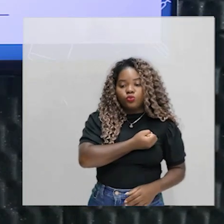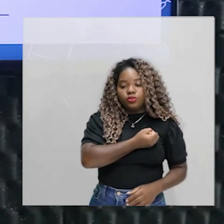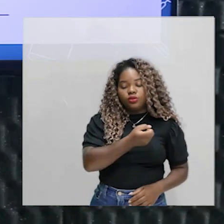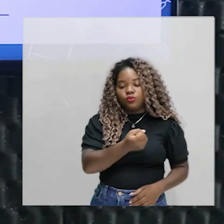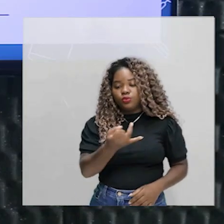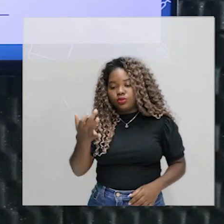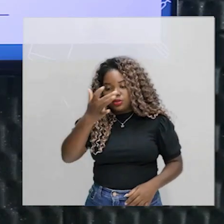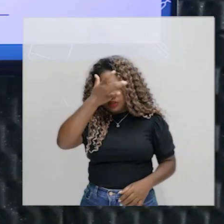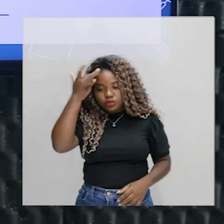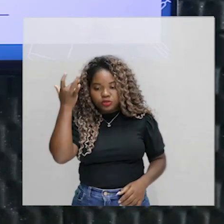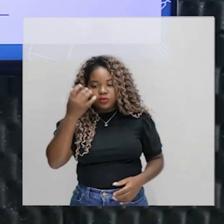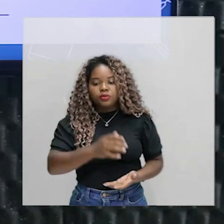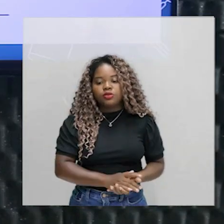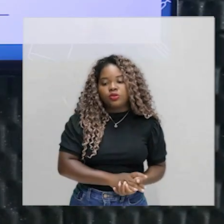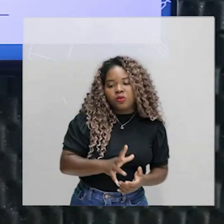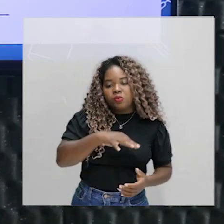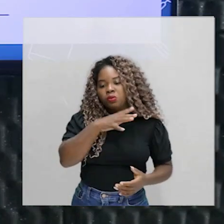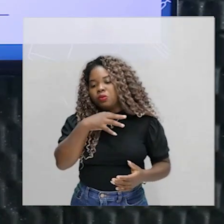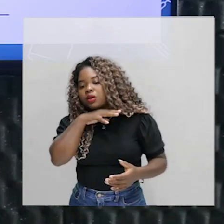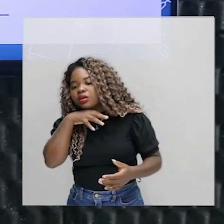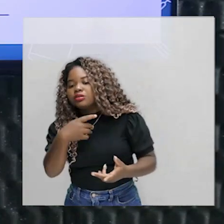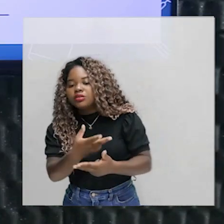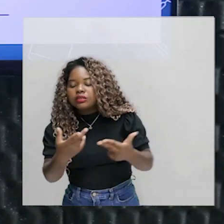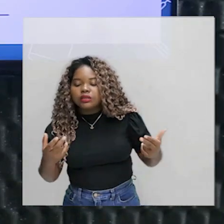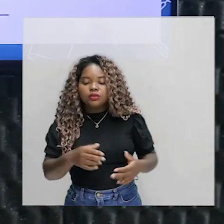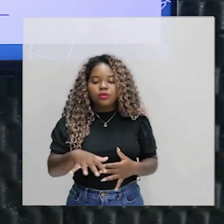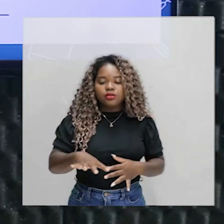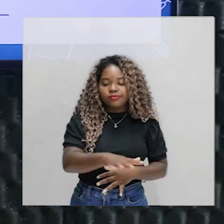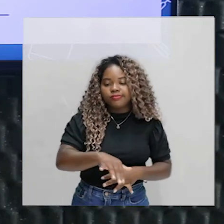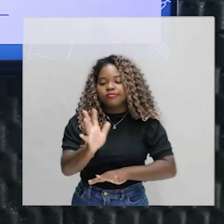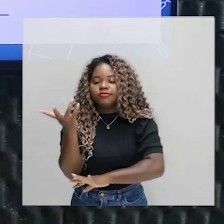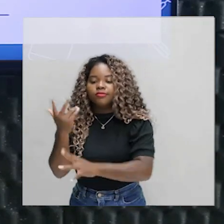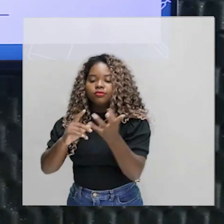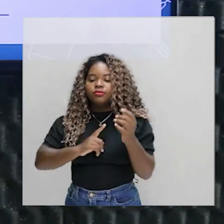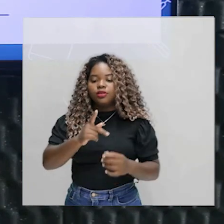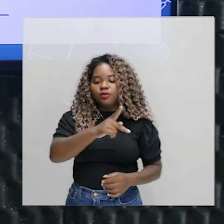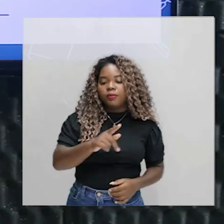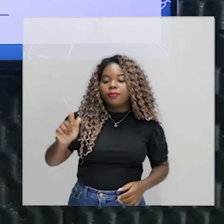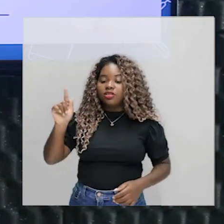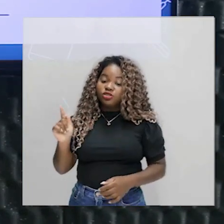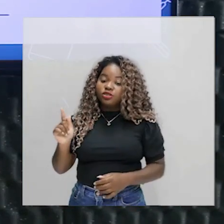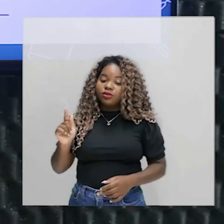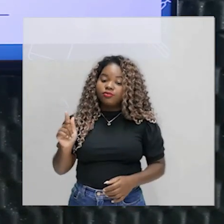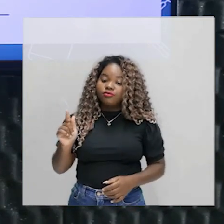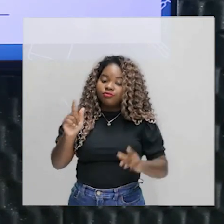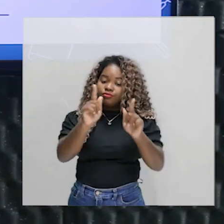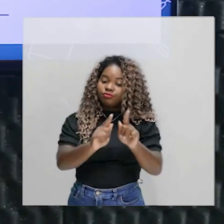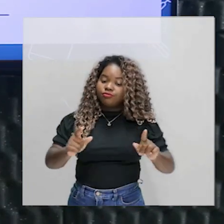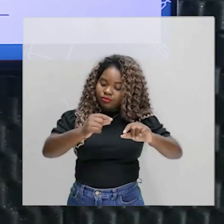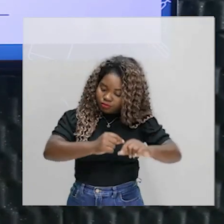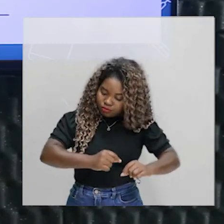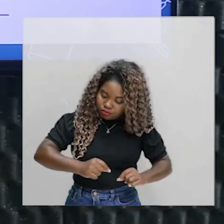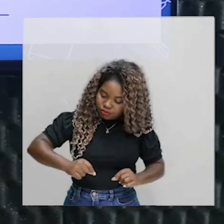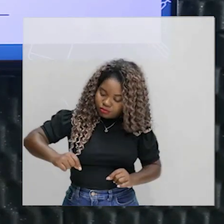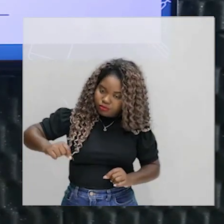que ele segue uma um gráfico de uma progressão geométrica tá é como se fosse um gráfico é um gráfico